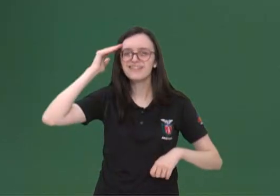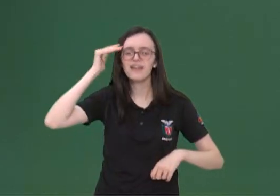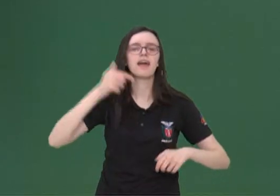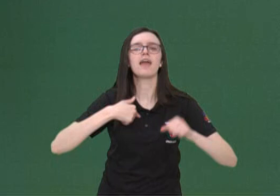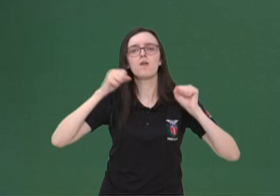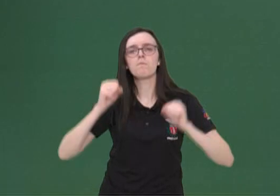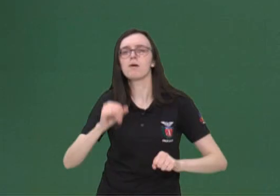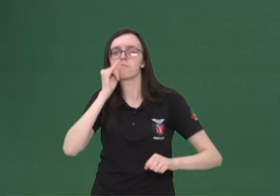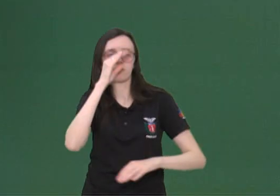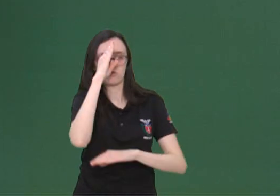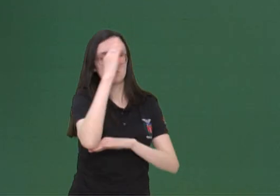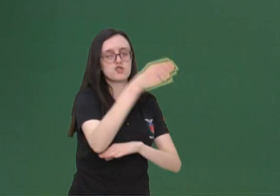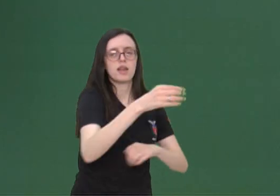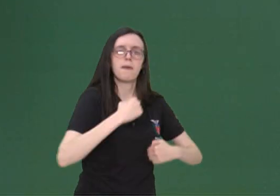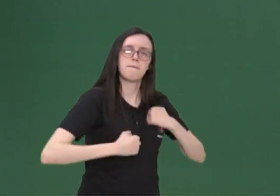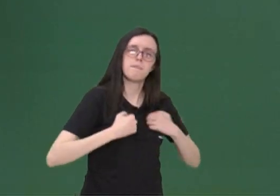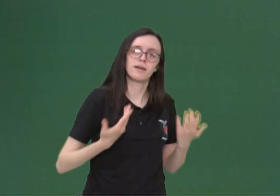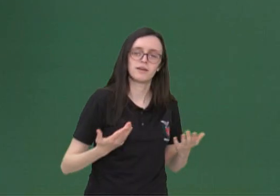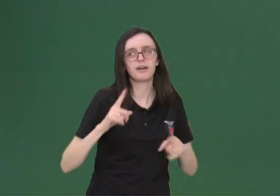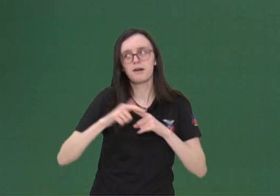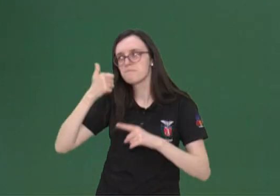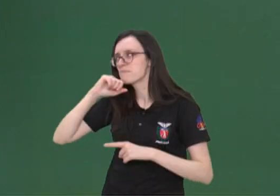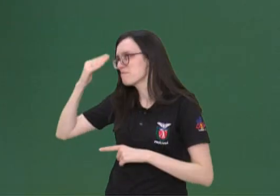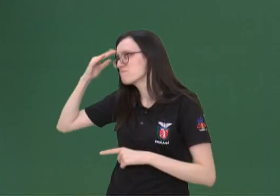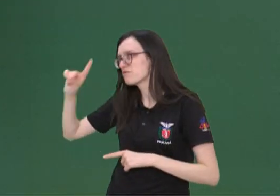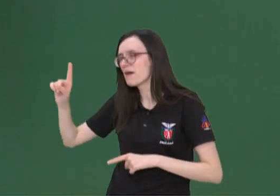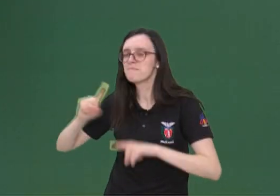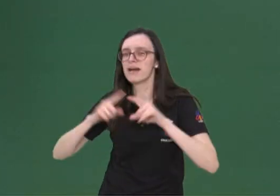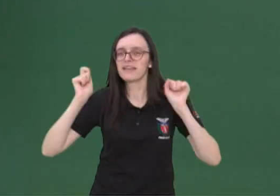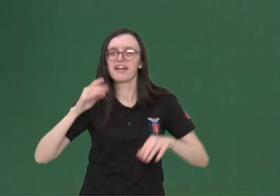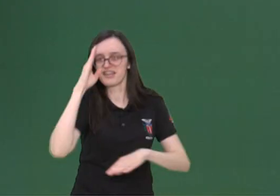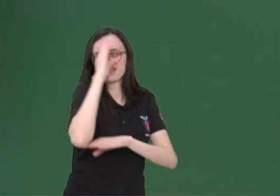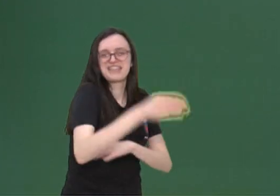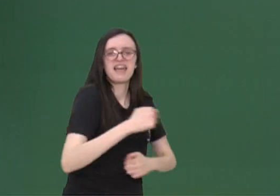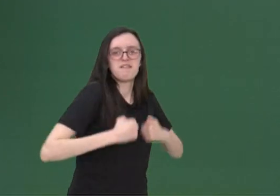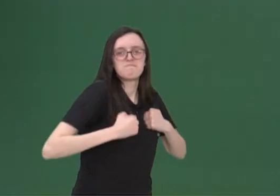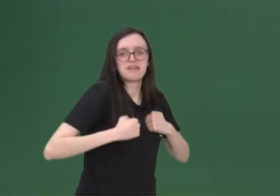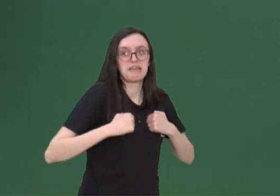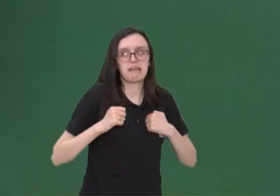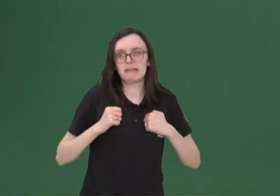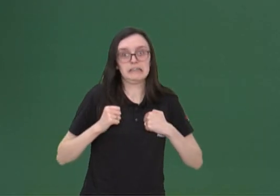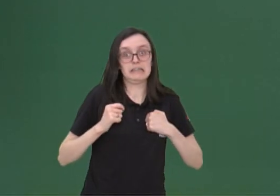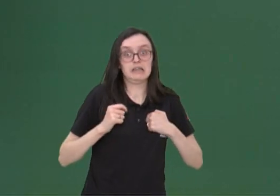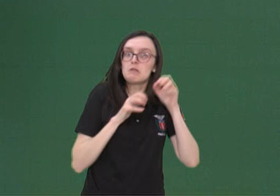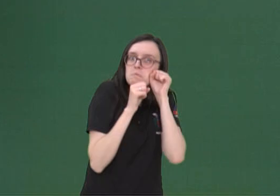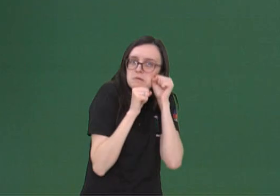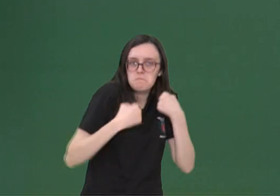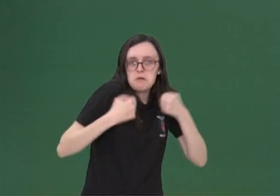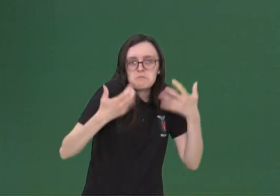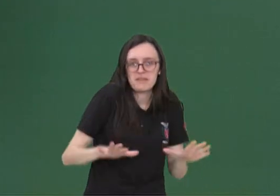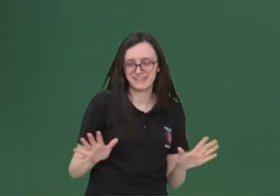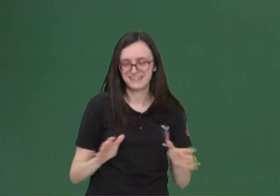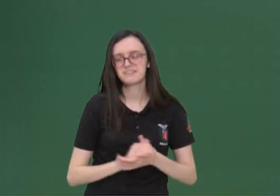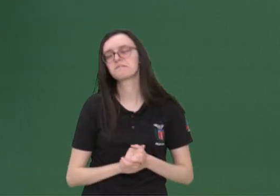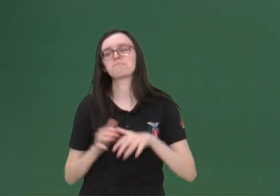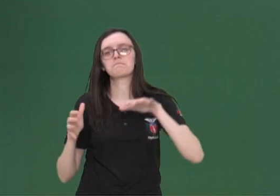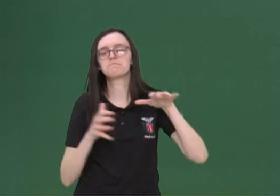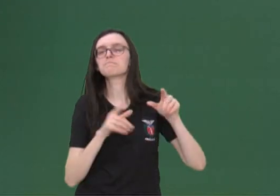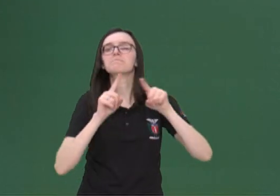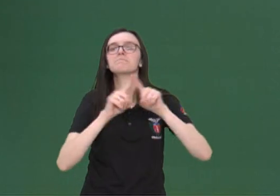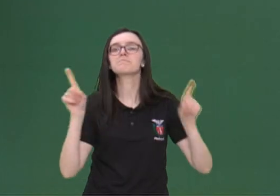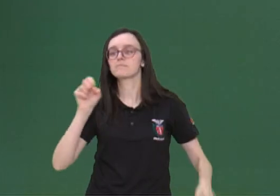sem tomar banho, né? Sem que a mãe saiba, óbvio. Ok, gente? E a subordinada é aquela em que